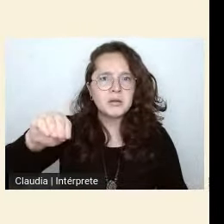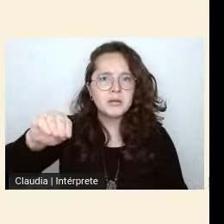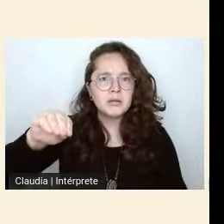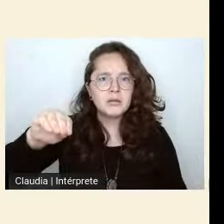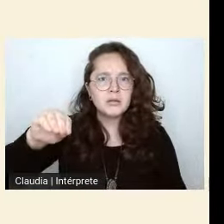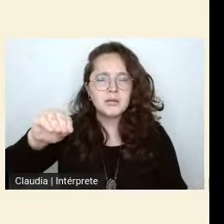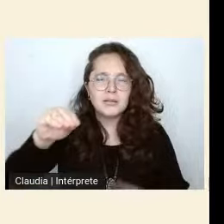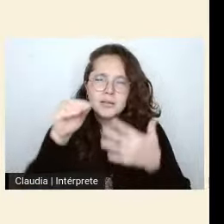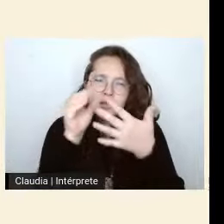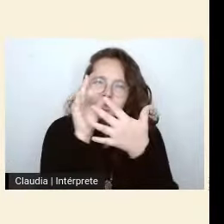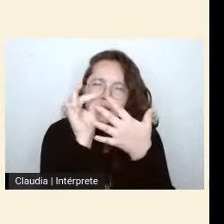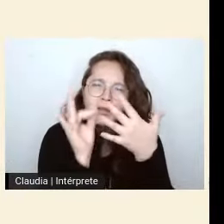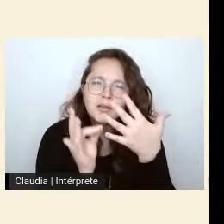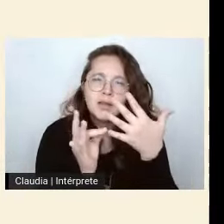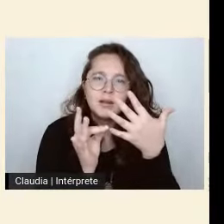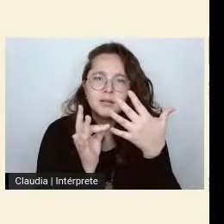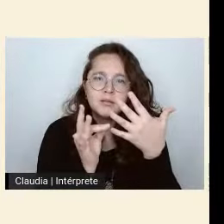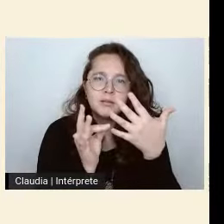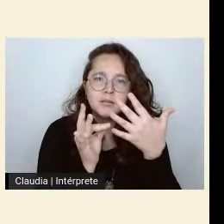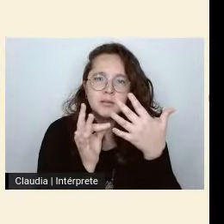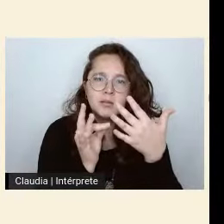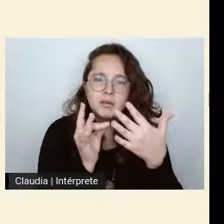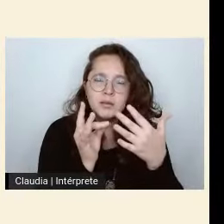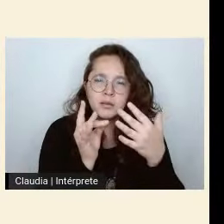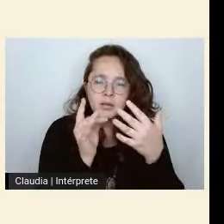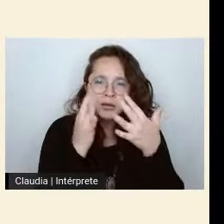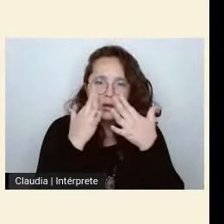detalhes, miragens.